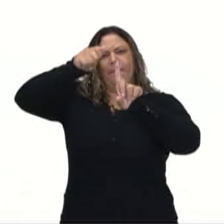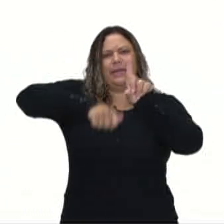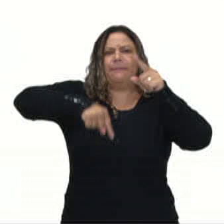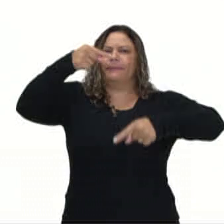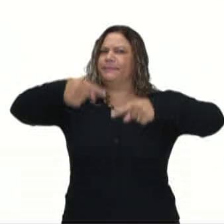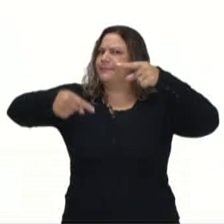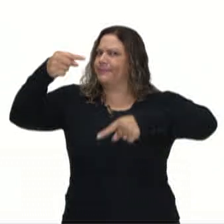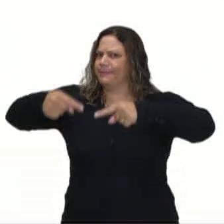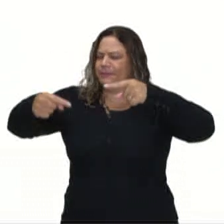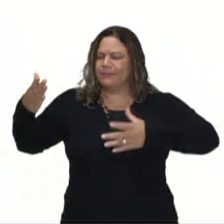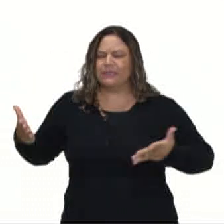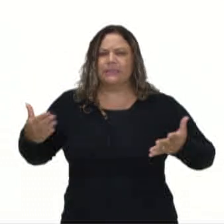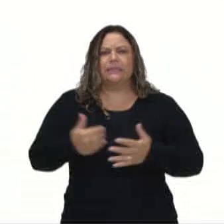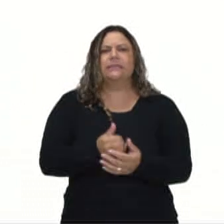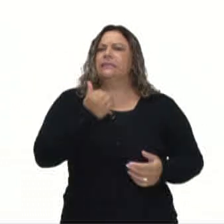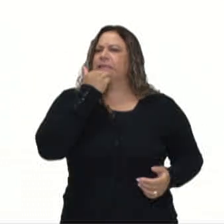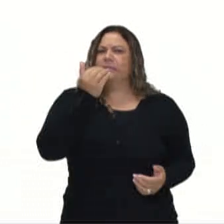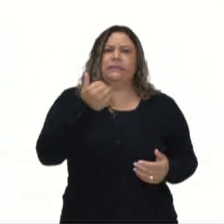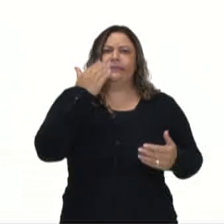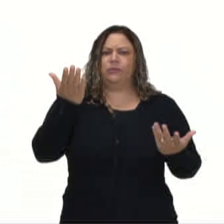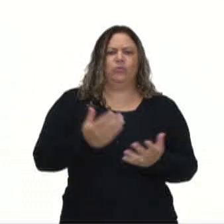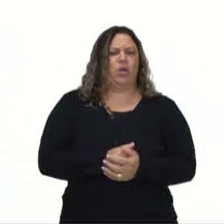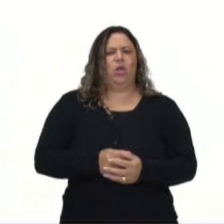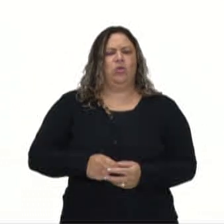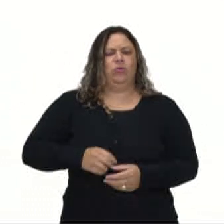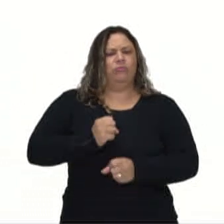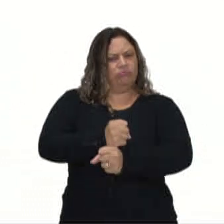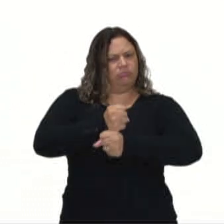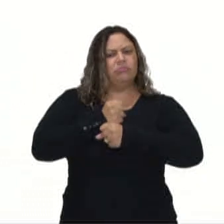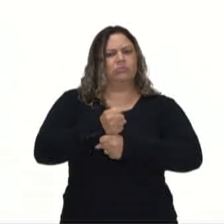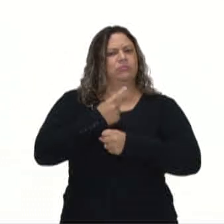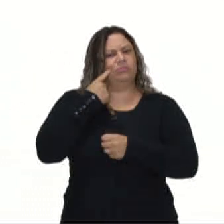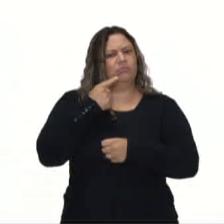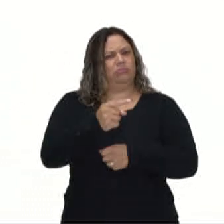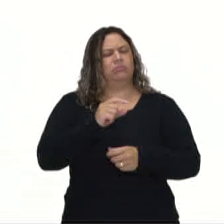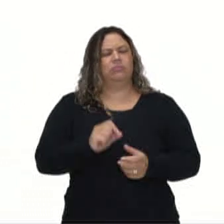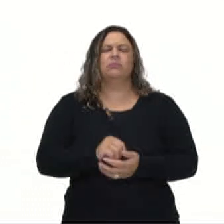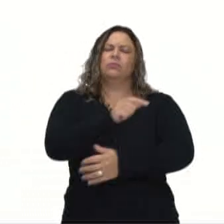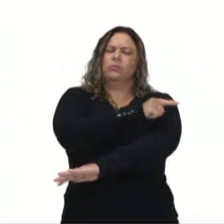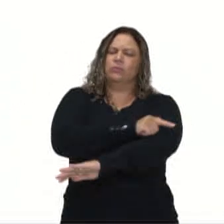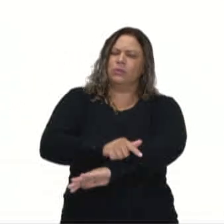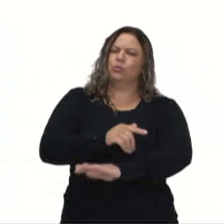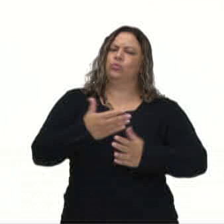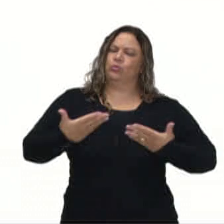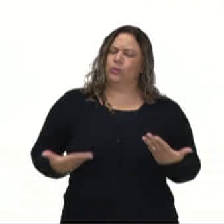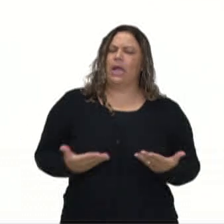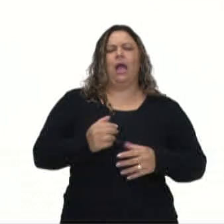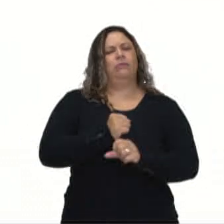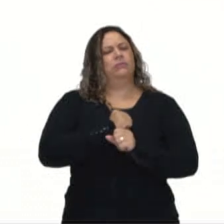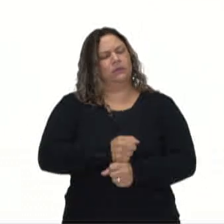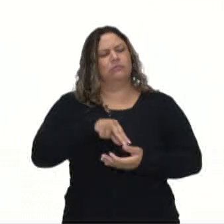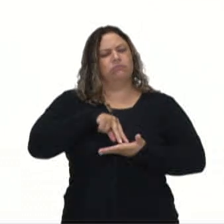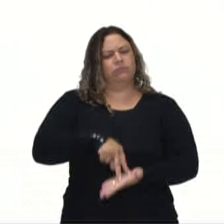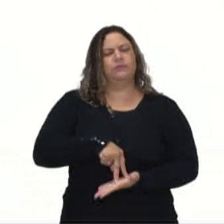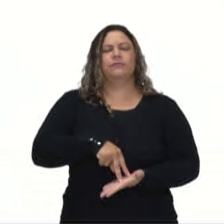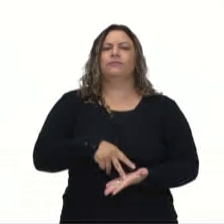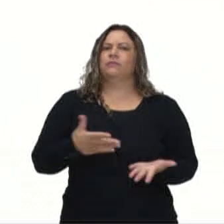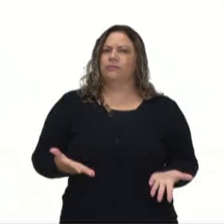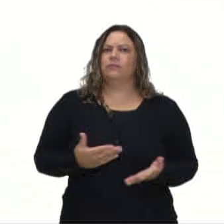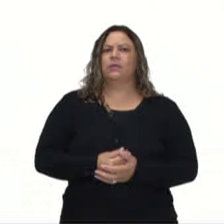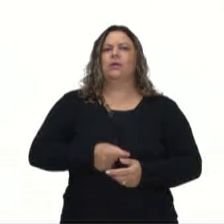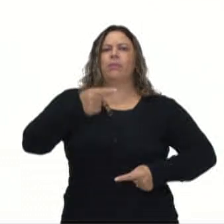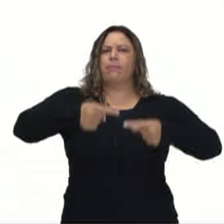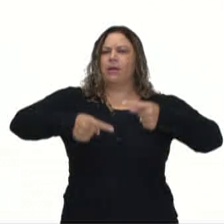nenhum dos contendores saiu do terreno da urbanidade e da educação, mas não tardaram as invectivas,